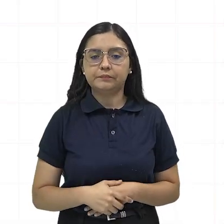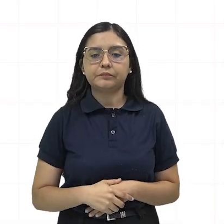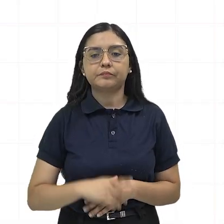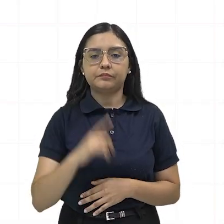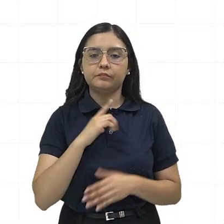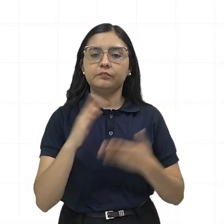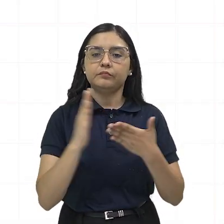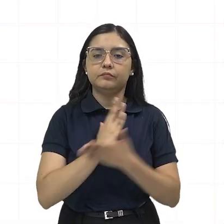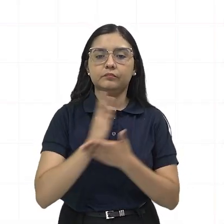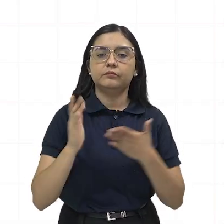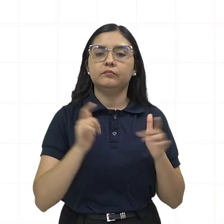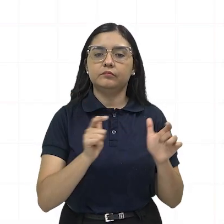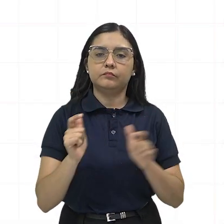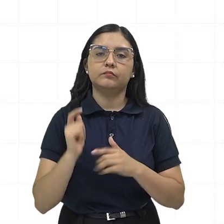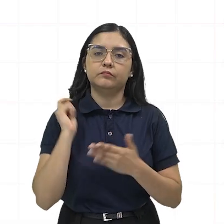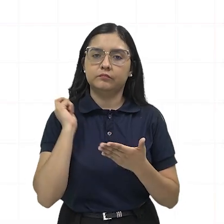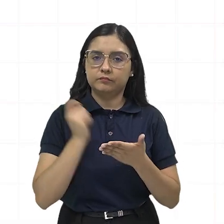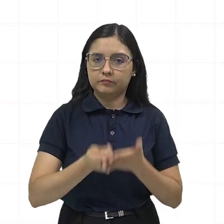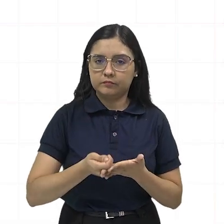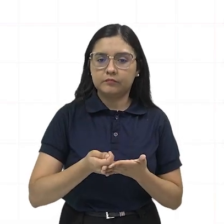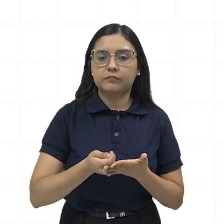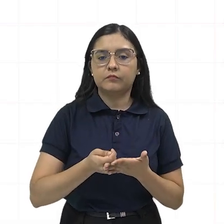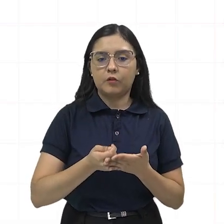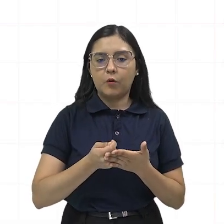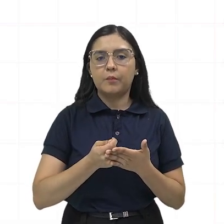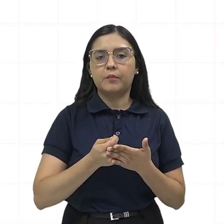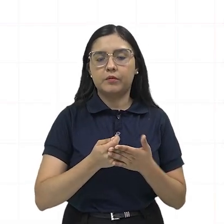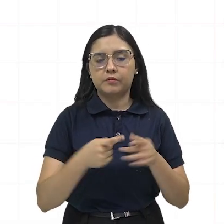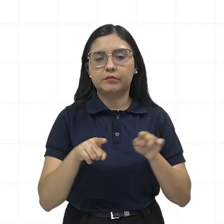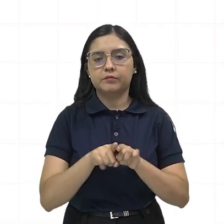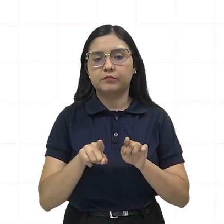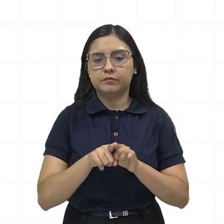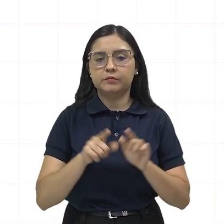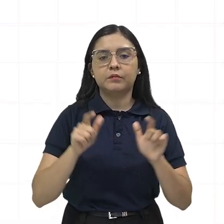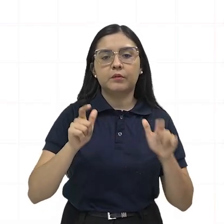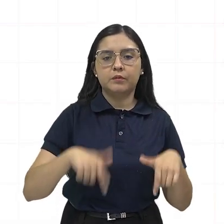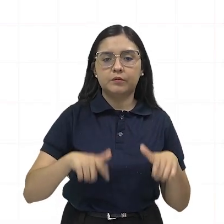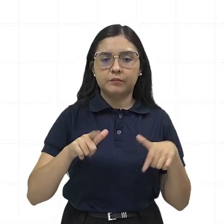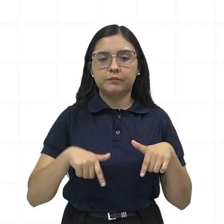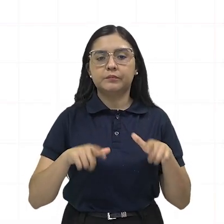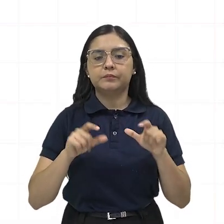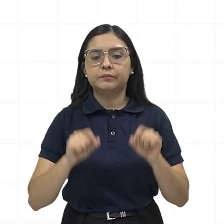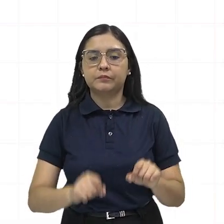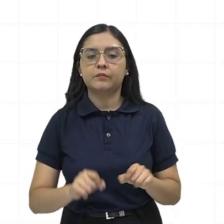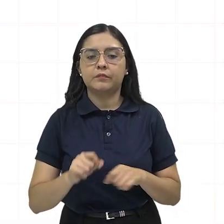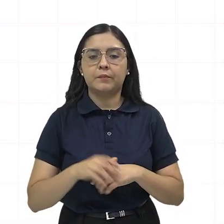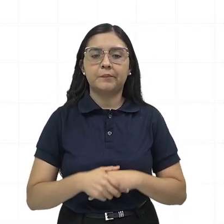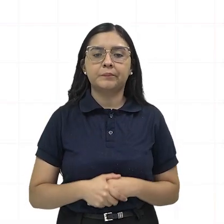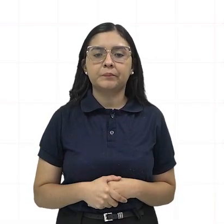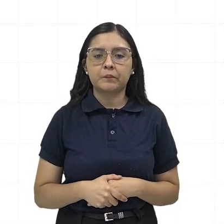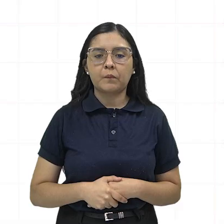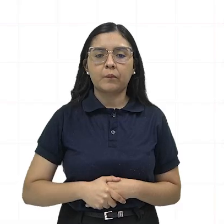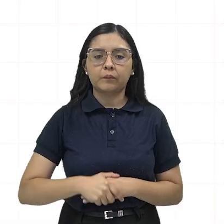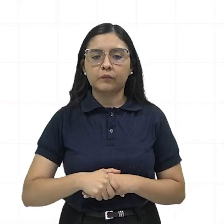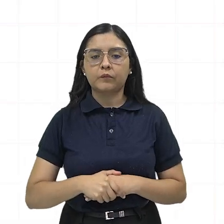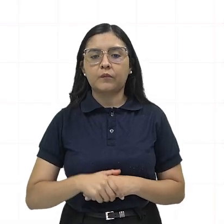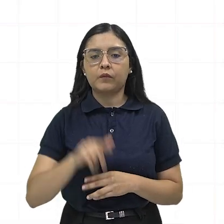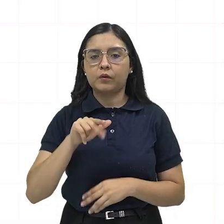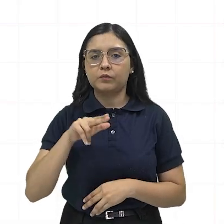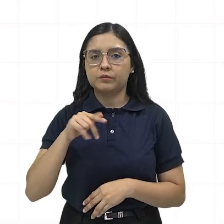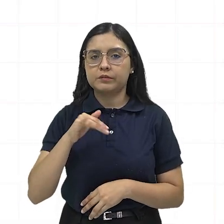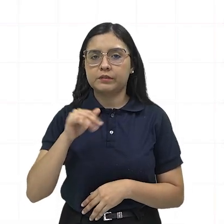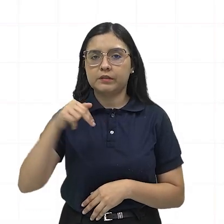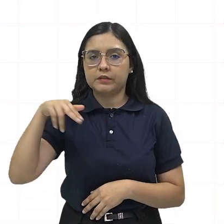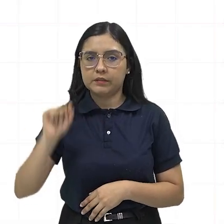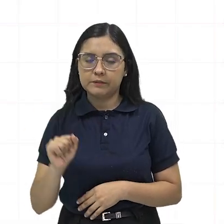alguns territórios que foram comprados. Vou citar para vocês aqui o território da Louisiana, da Flórida, Louisiana que foi comprado